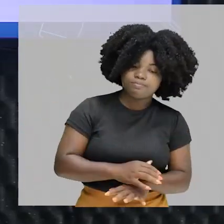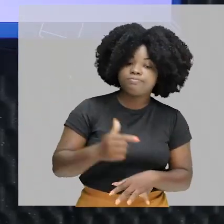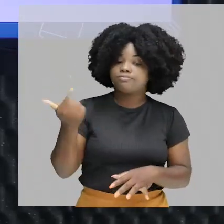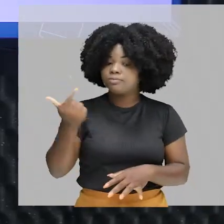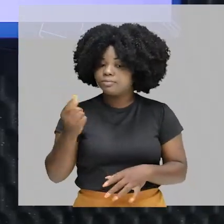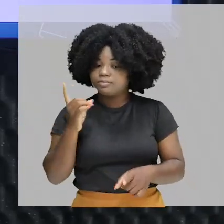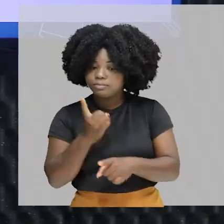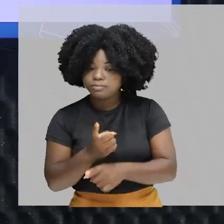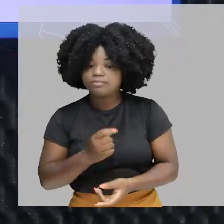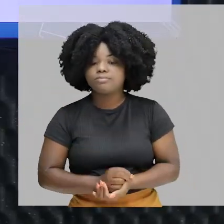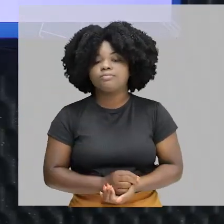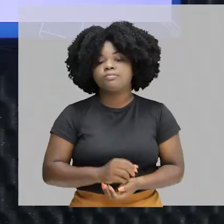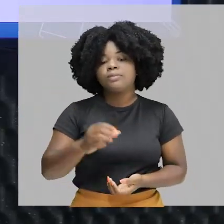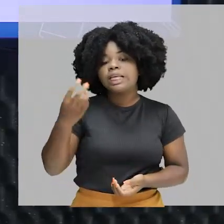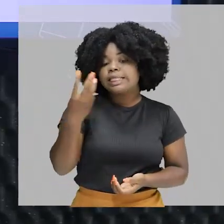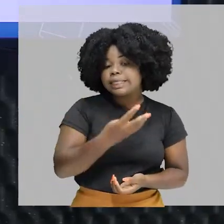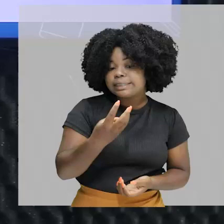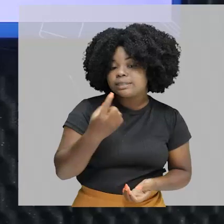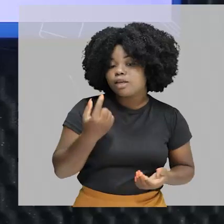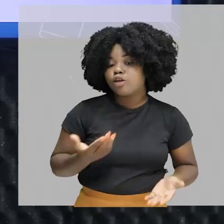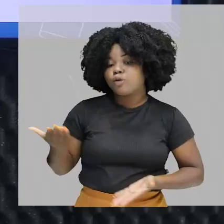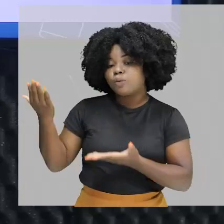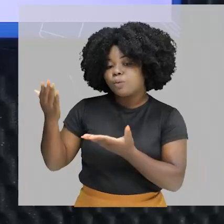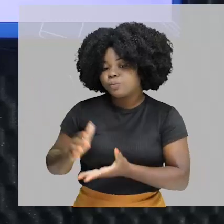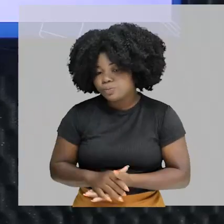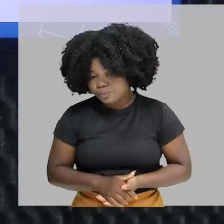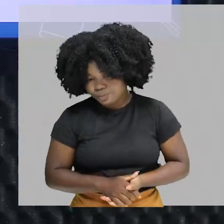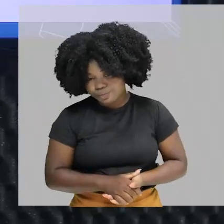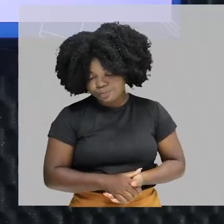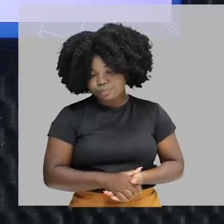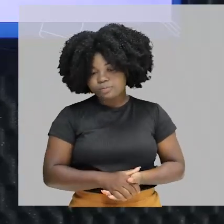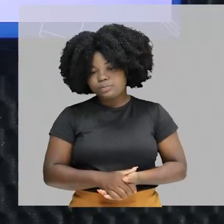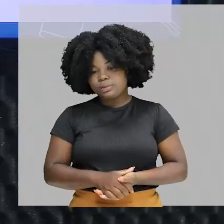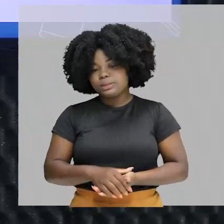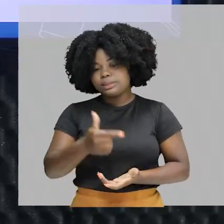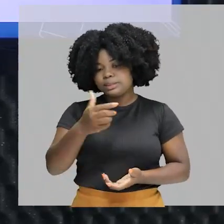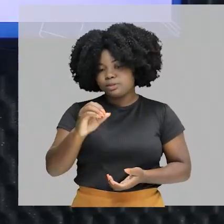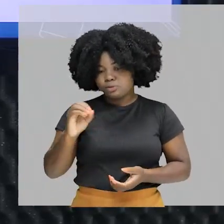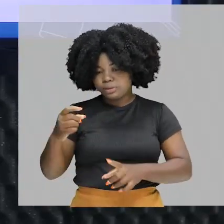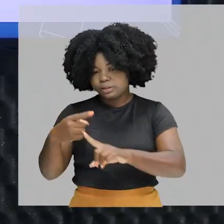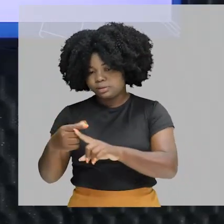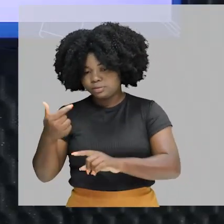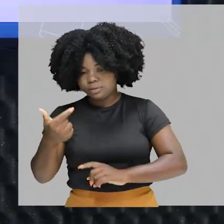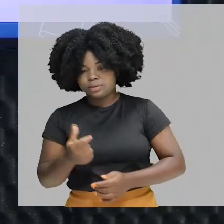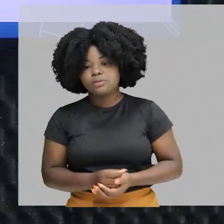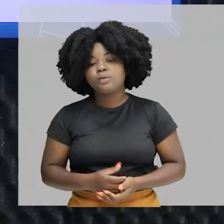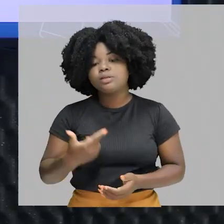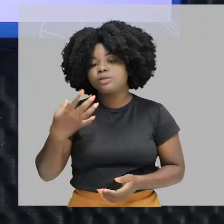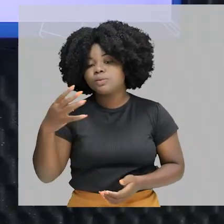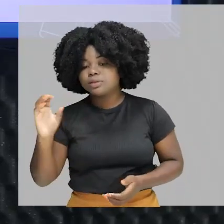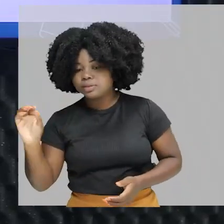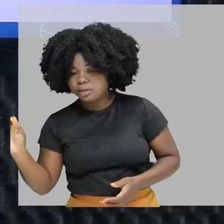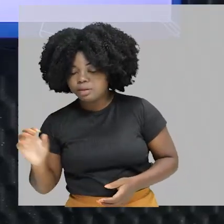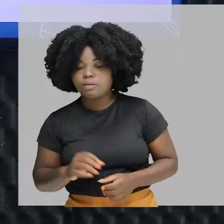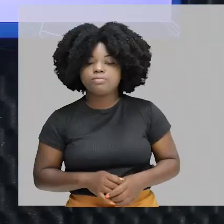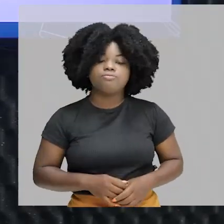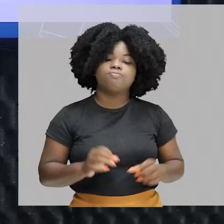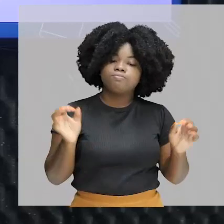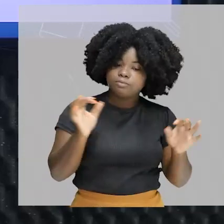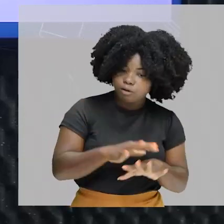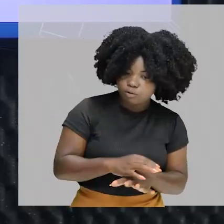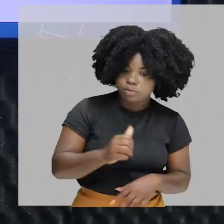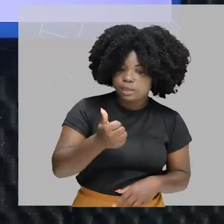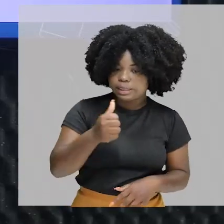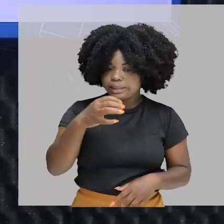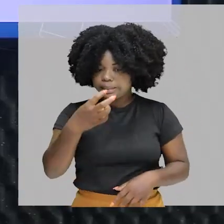termo identificado. Terceiro termo é o segundo termo vezes a razão, ou seja, 200 vezes 2, 400.